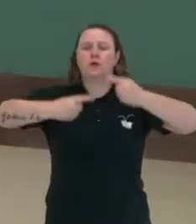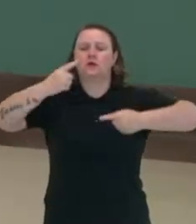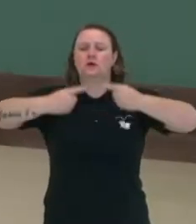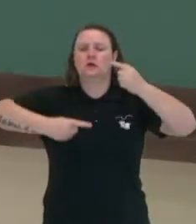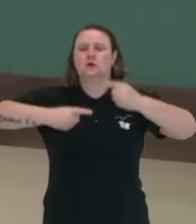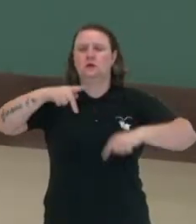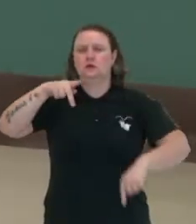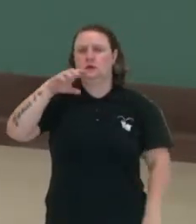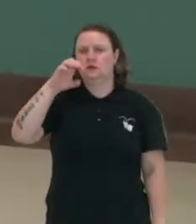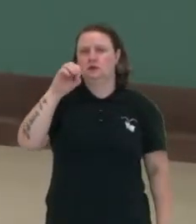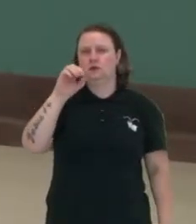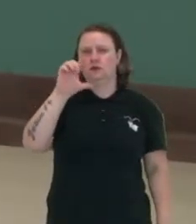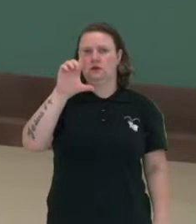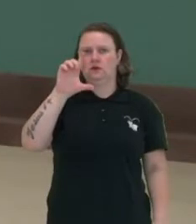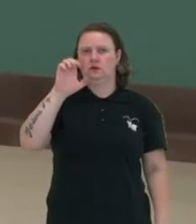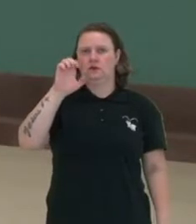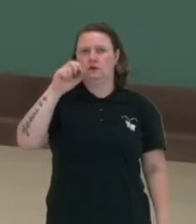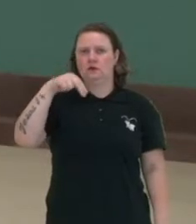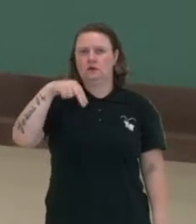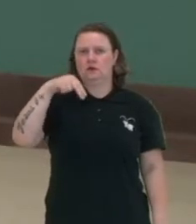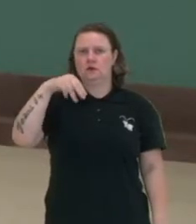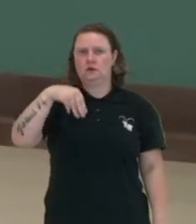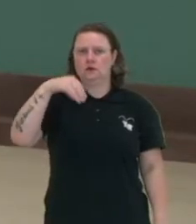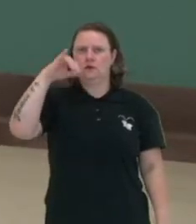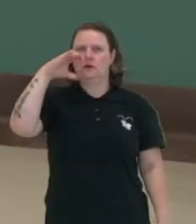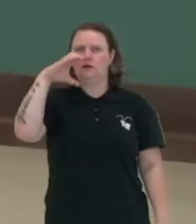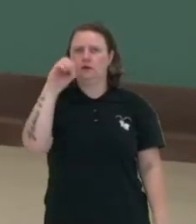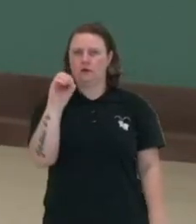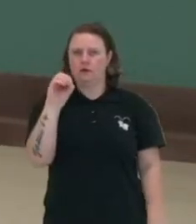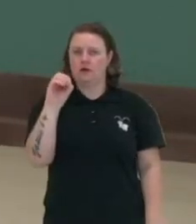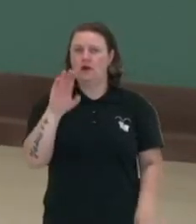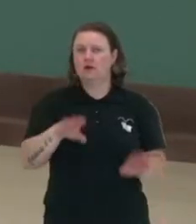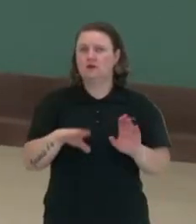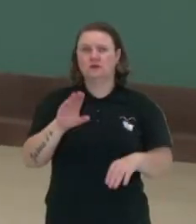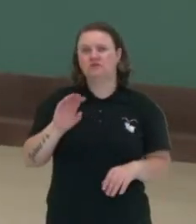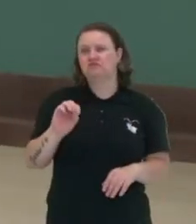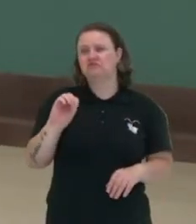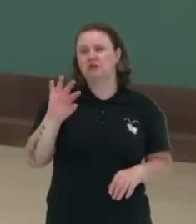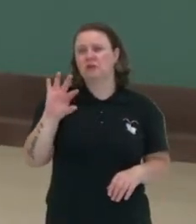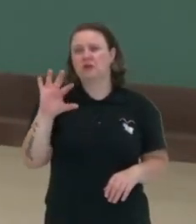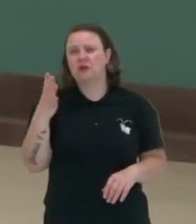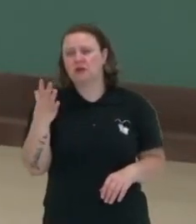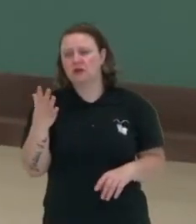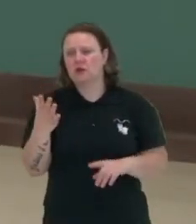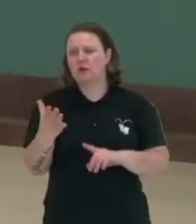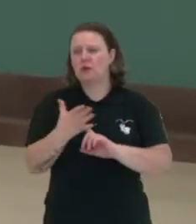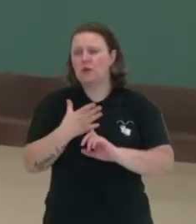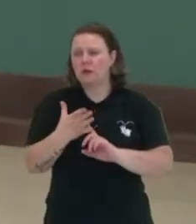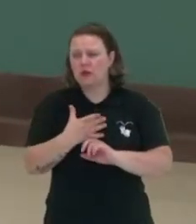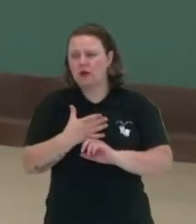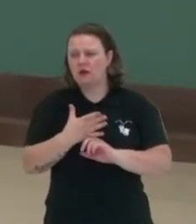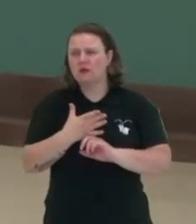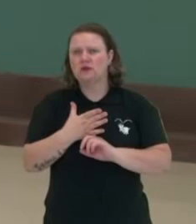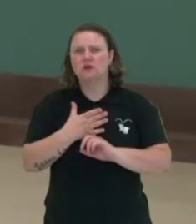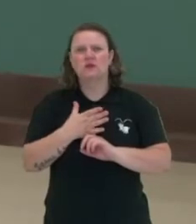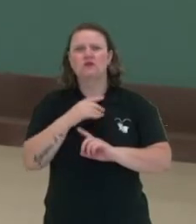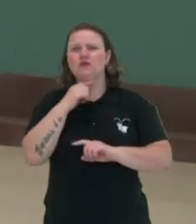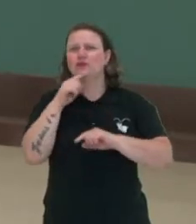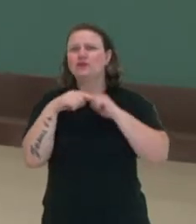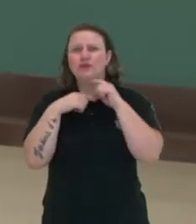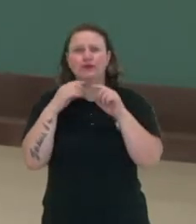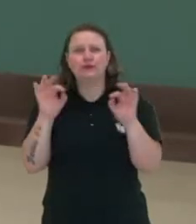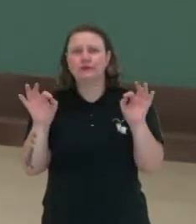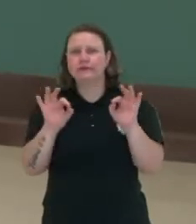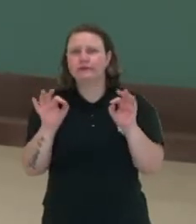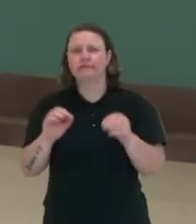Então, assuntos cujas soluções apresentadas não são consensuais. Então, na introdução, o que você vai fazer?